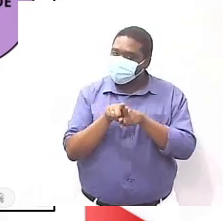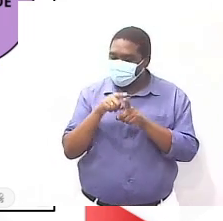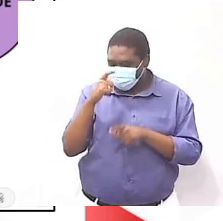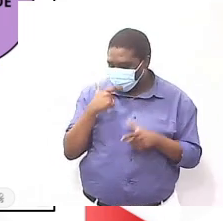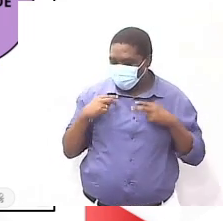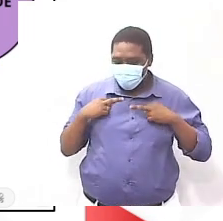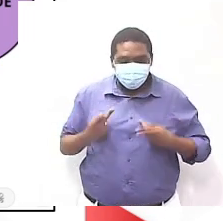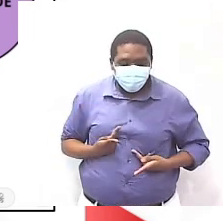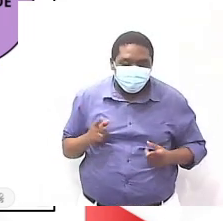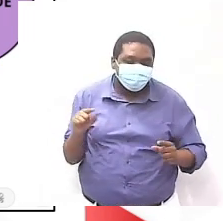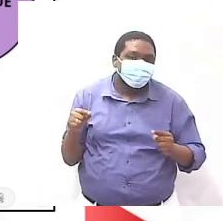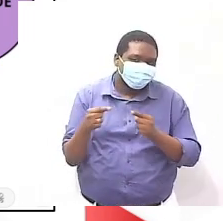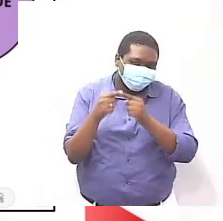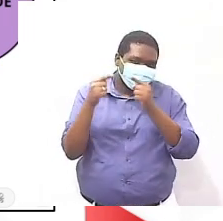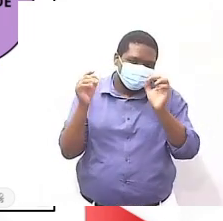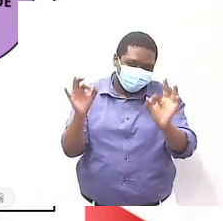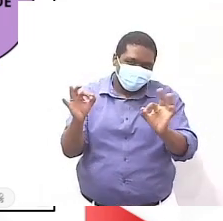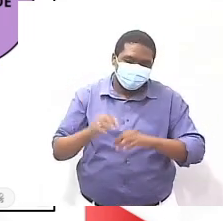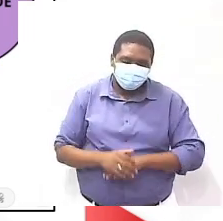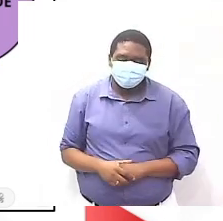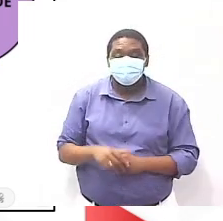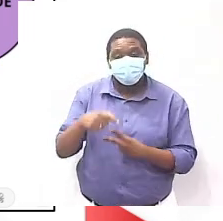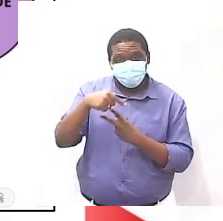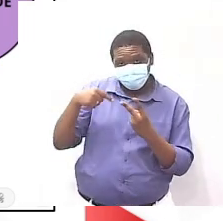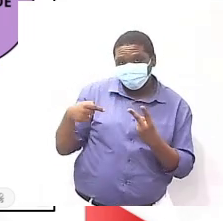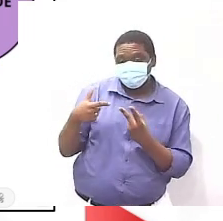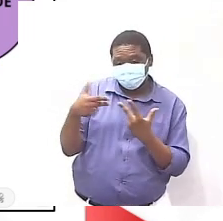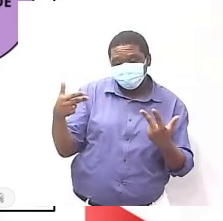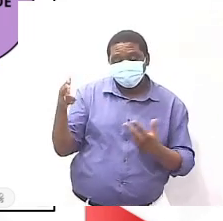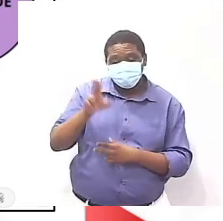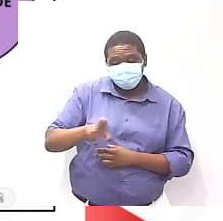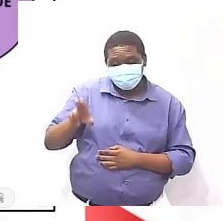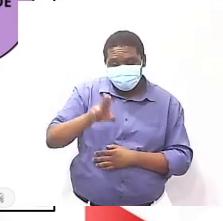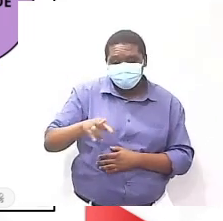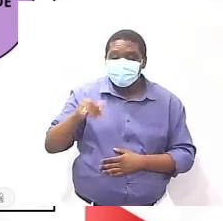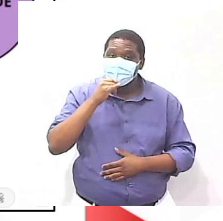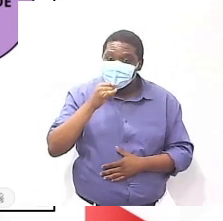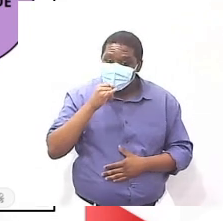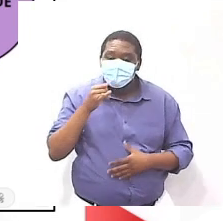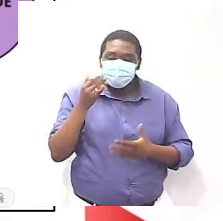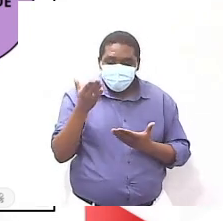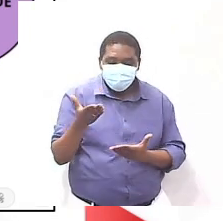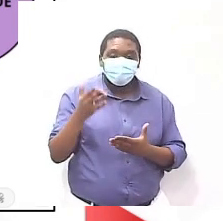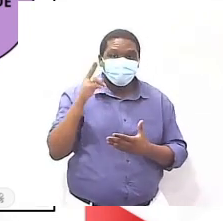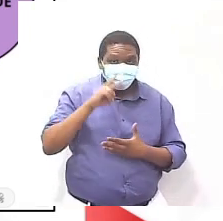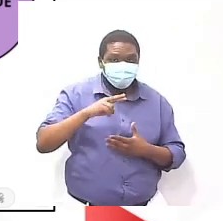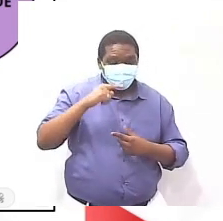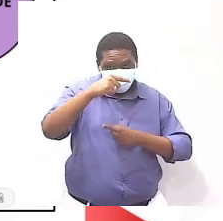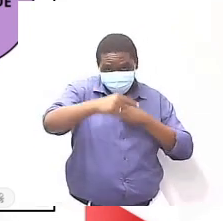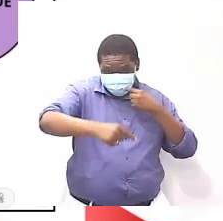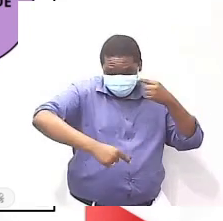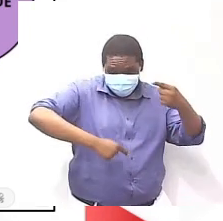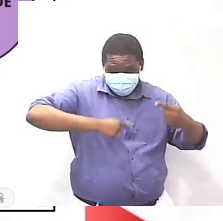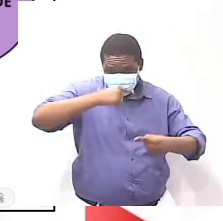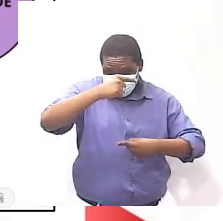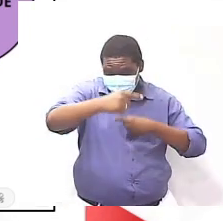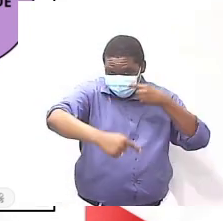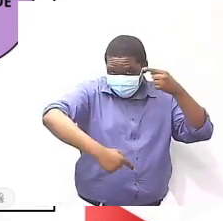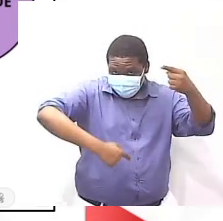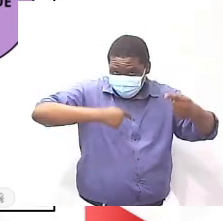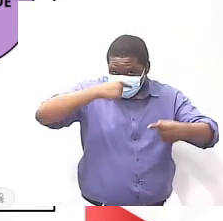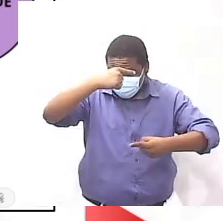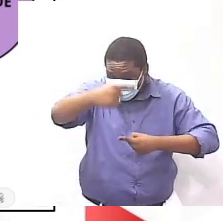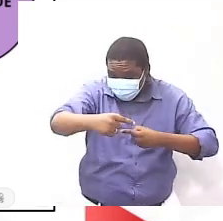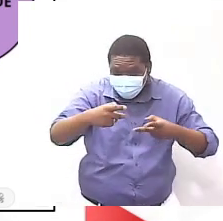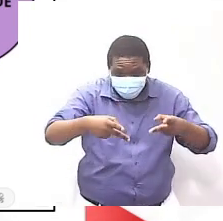a gente vai fazer um deles por exemplo, nesse cílio aí que eu estou te mostrando, a forma de guardar o